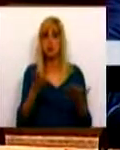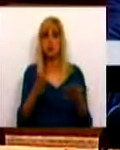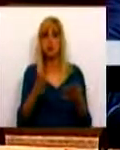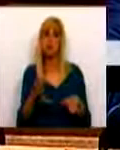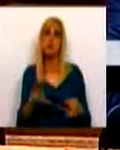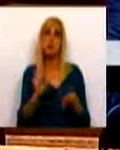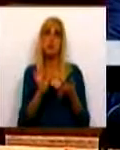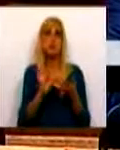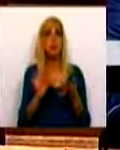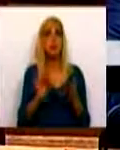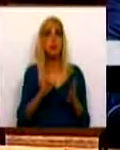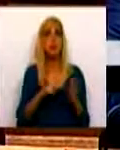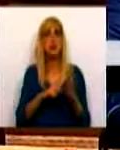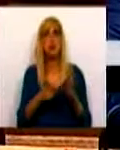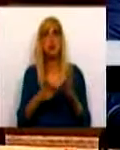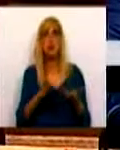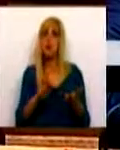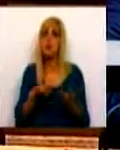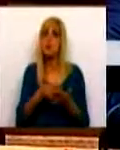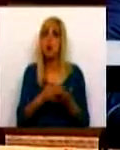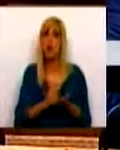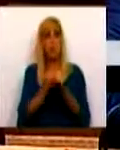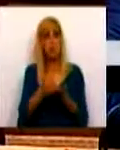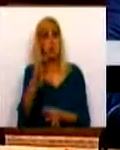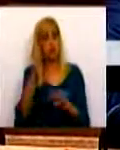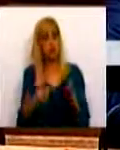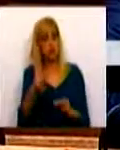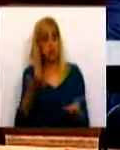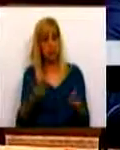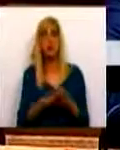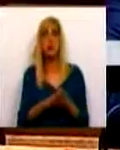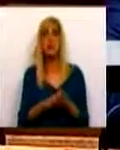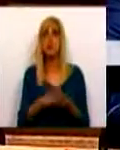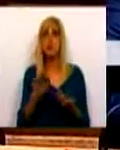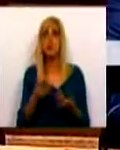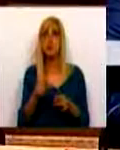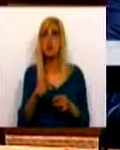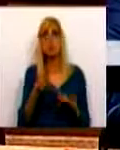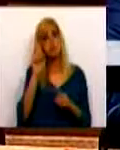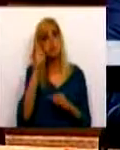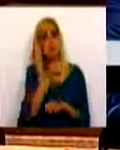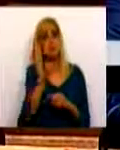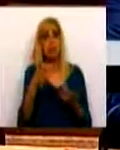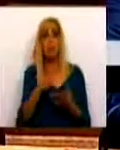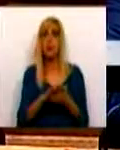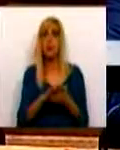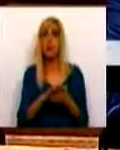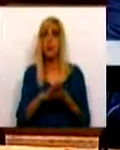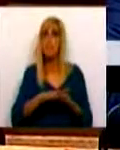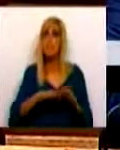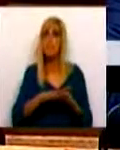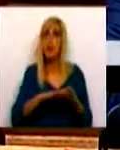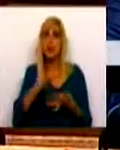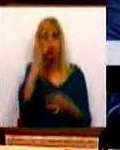técnicos da atribuição do acesso do apoio judiciário, que, estando, como sabem, sediada no